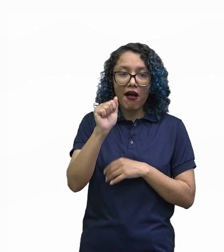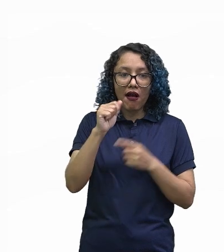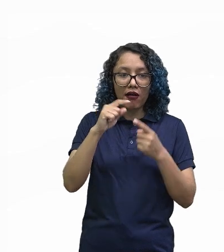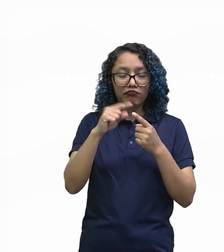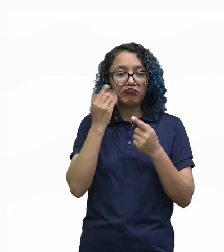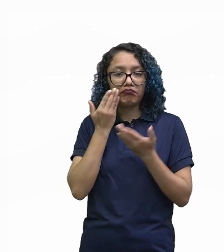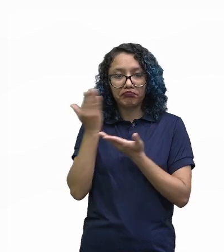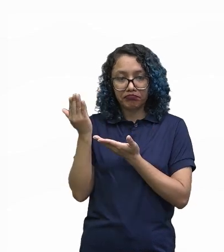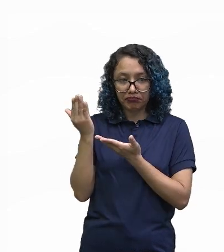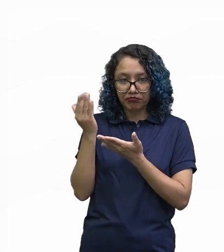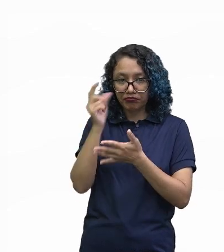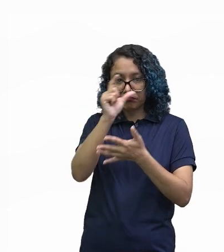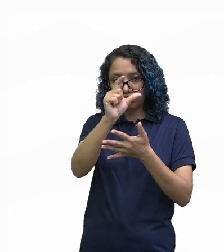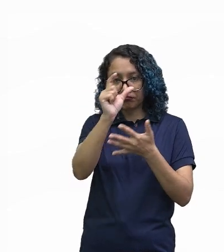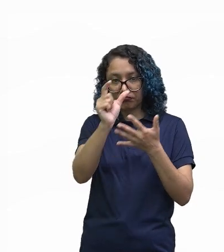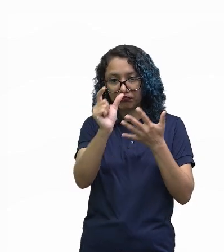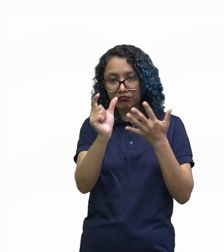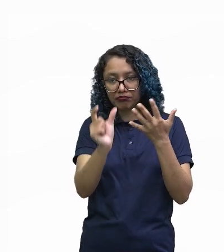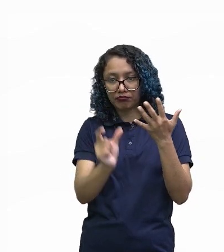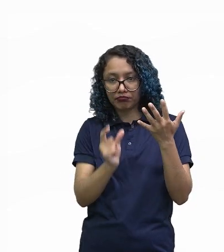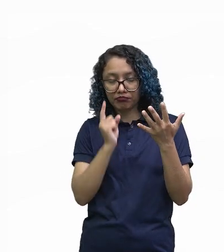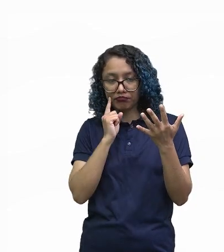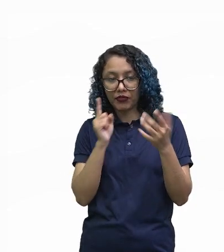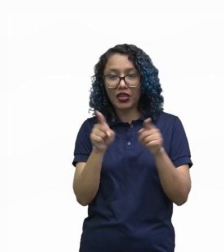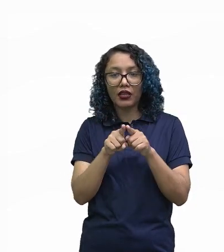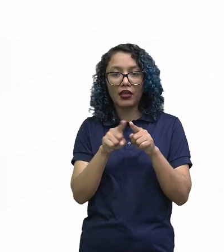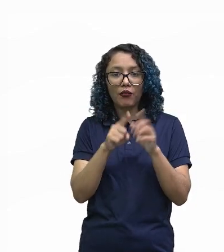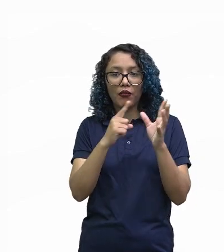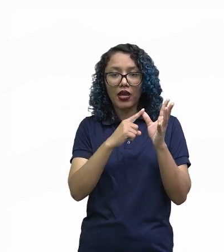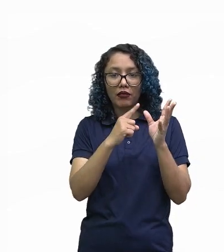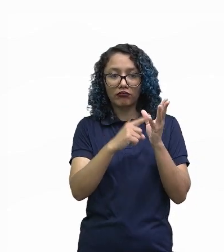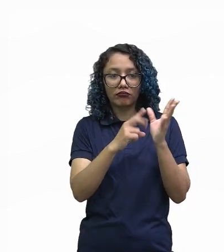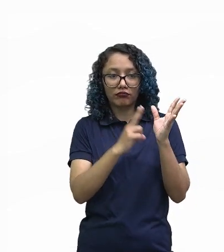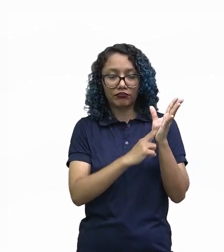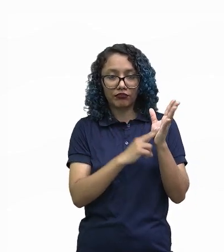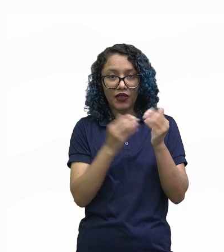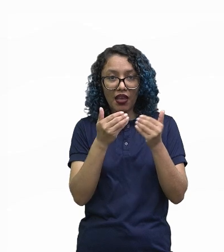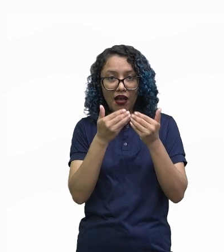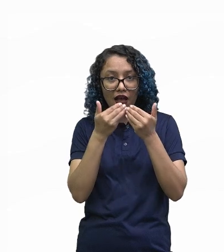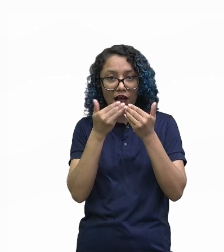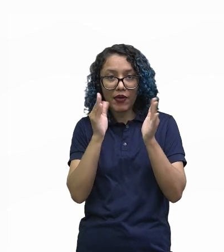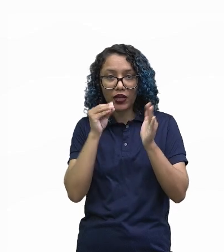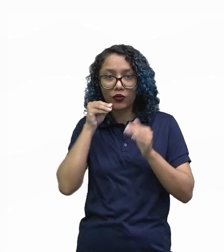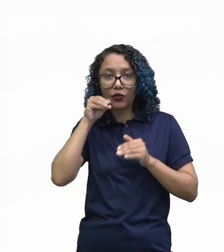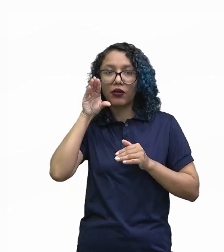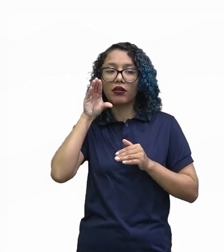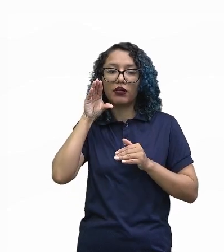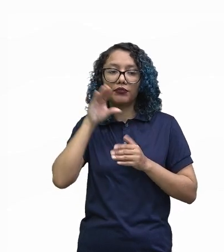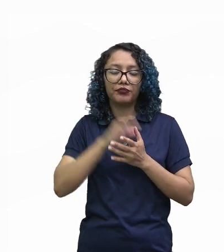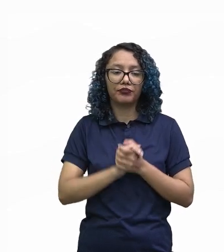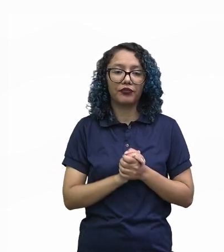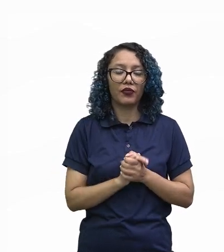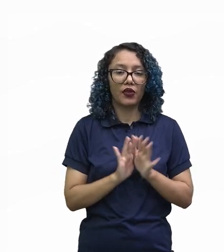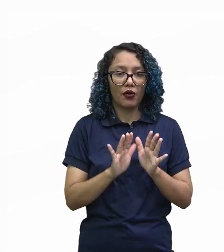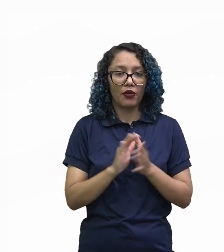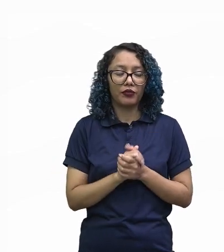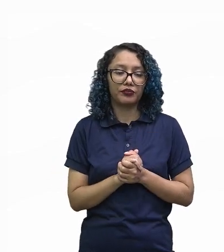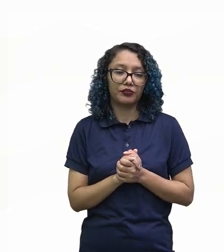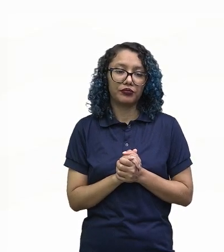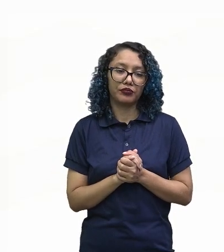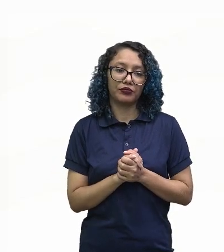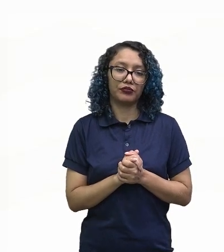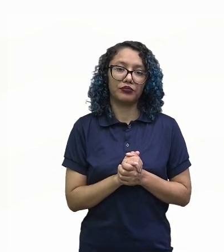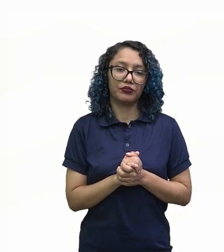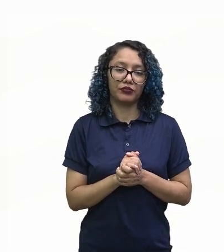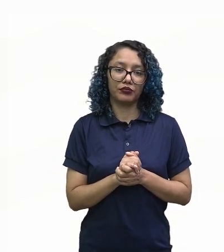e ditongos abertos. Observe que o A, o E e o O, eles podem ser acompanhados